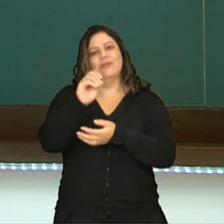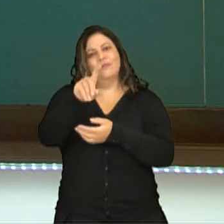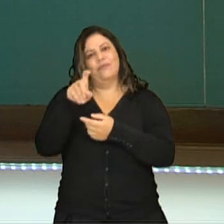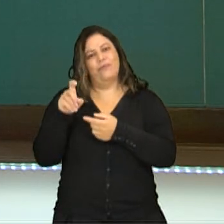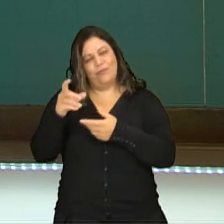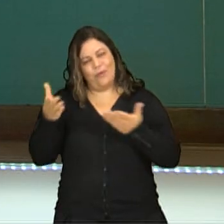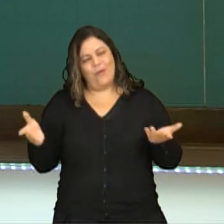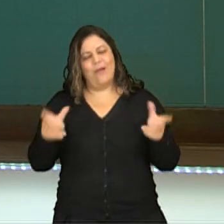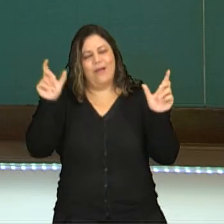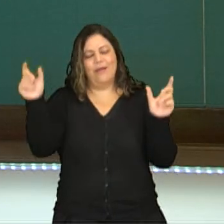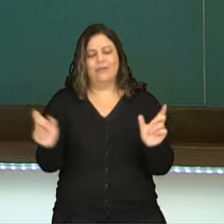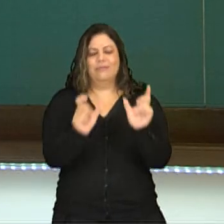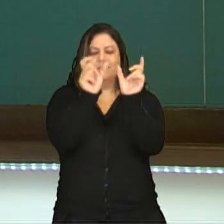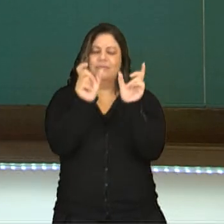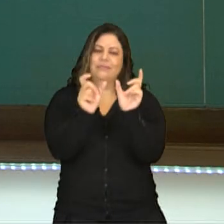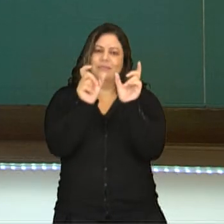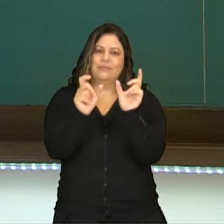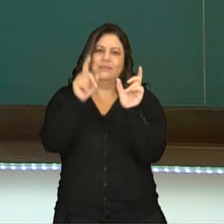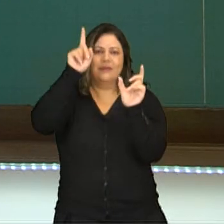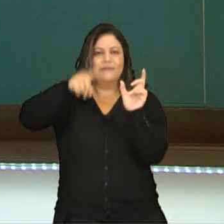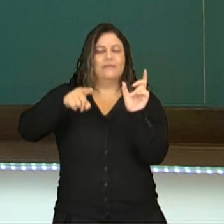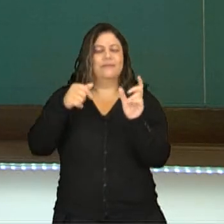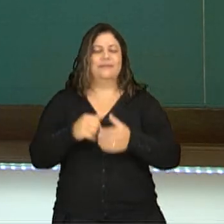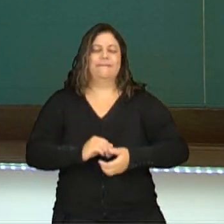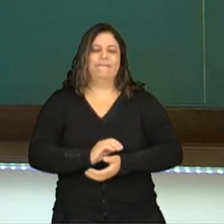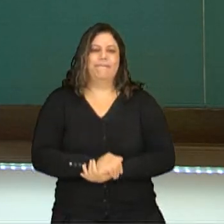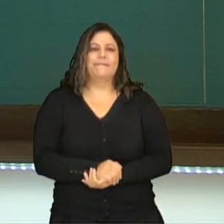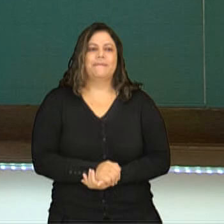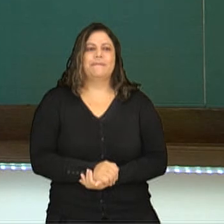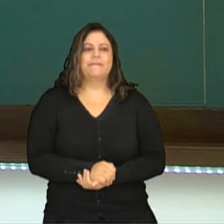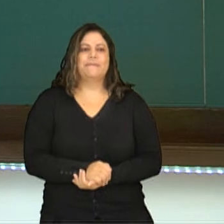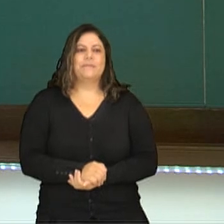o sobrenome, viraria Foxtrot.